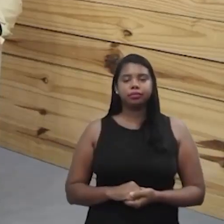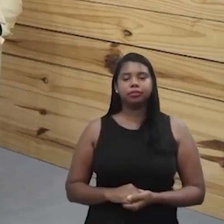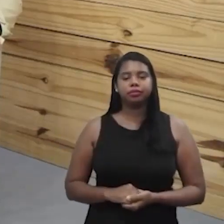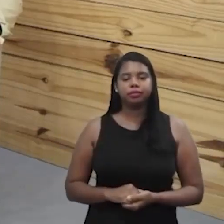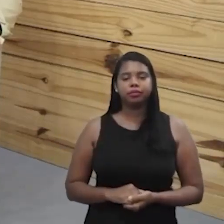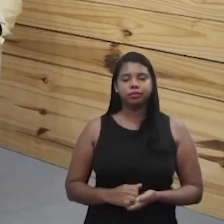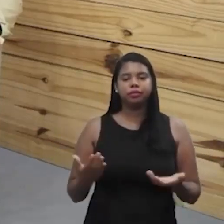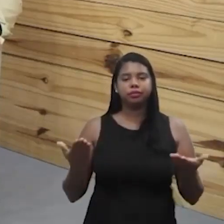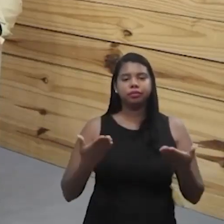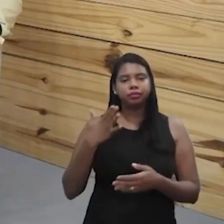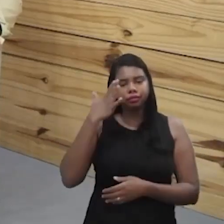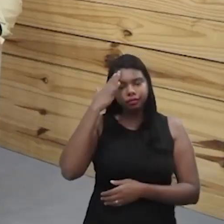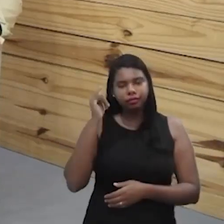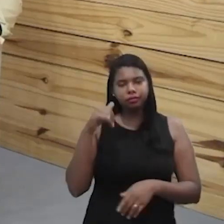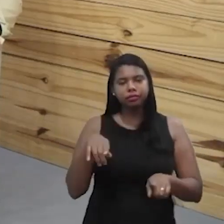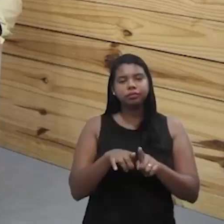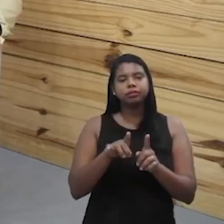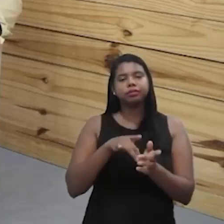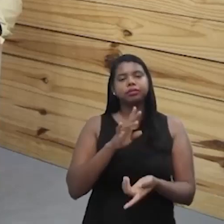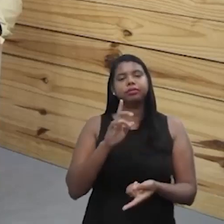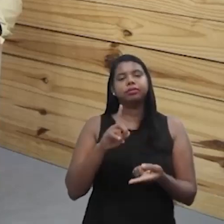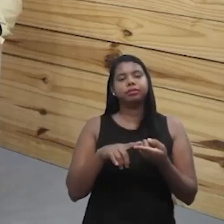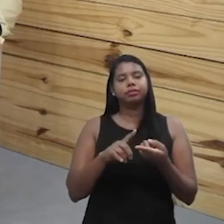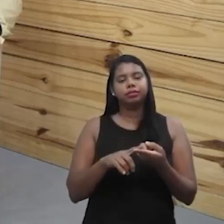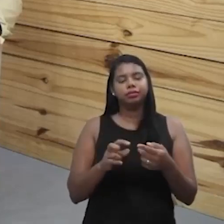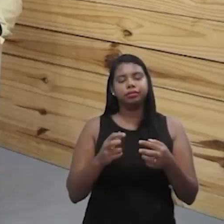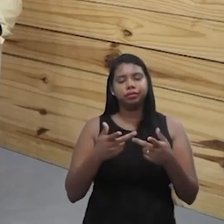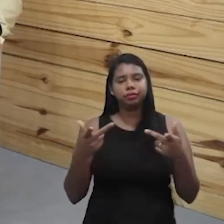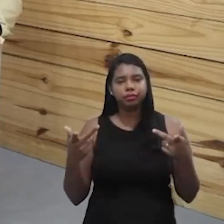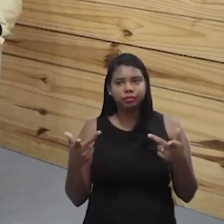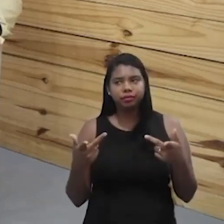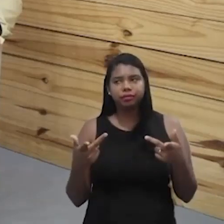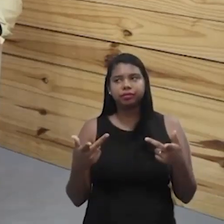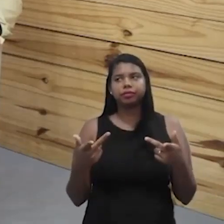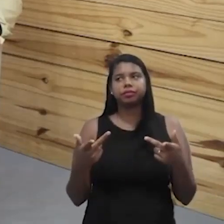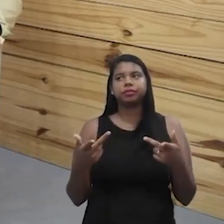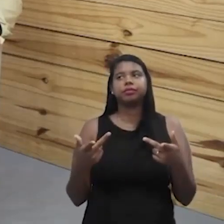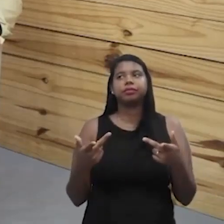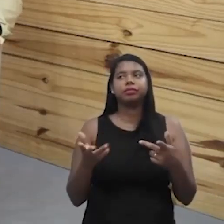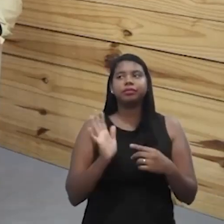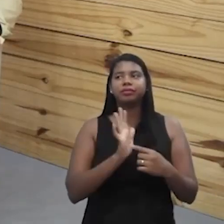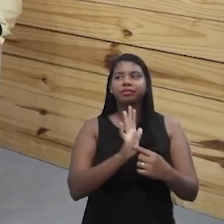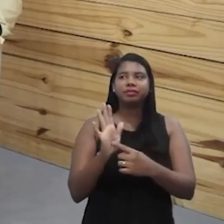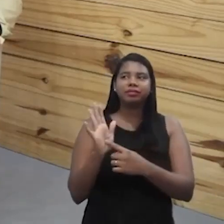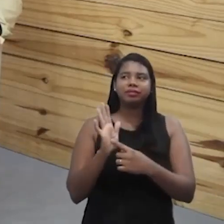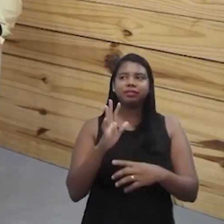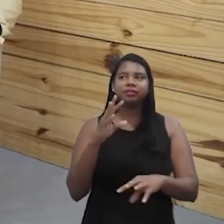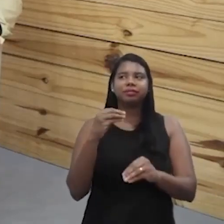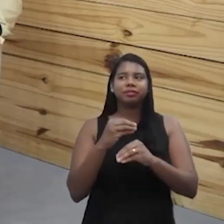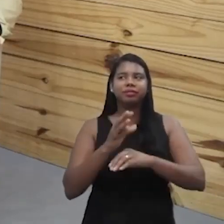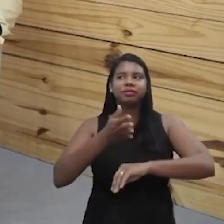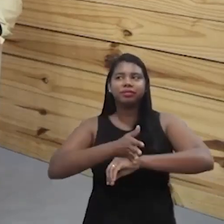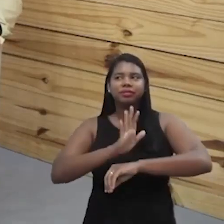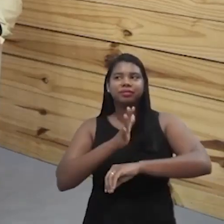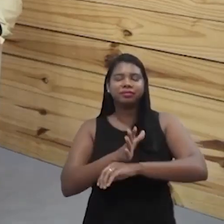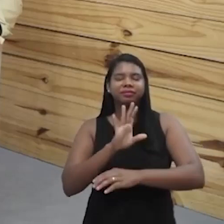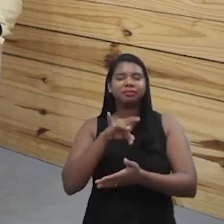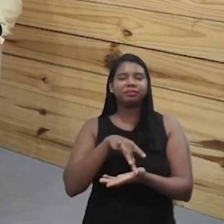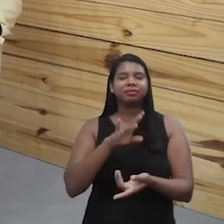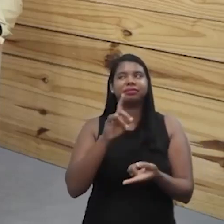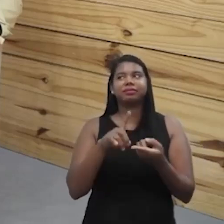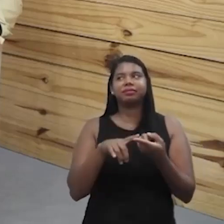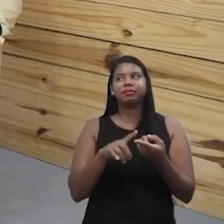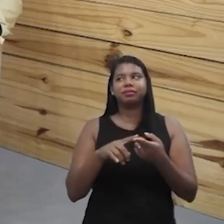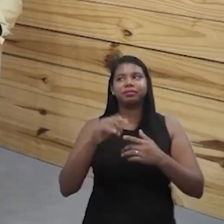E aí a gente sabe também, professor, que algumas dessas funções, para serem exercidas, falta